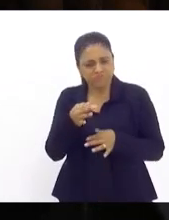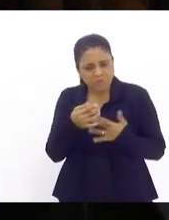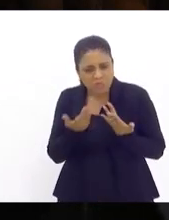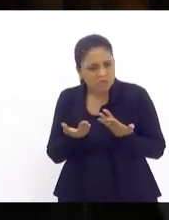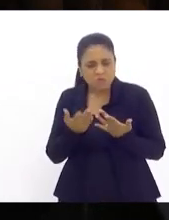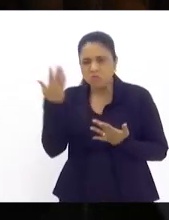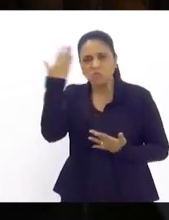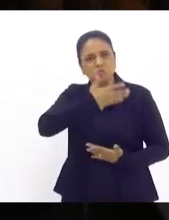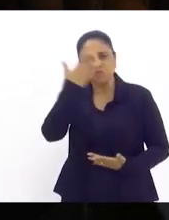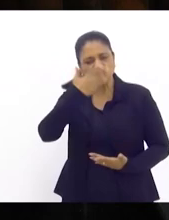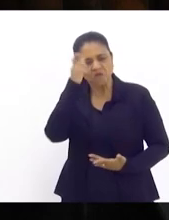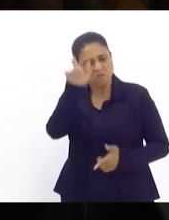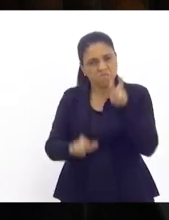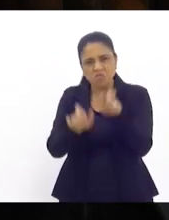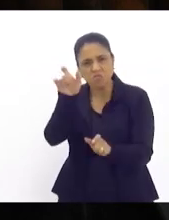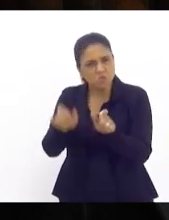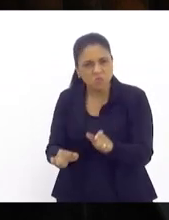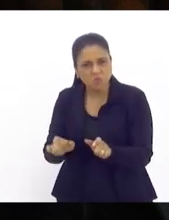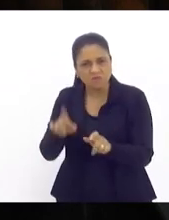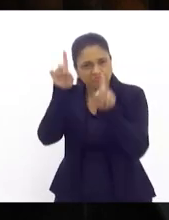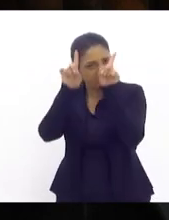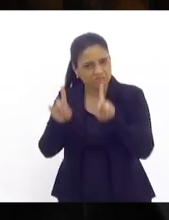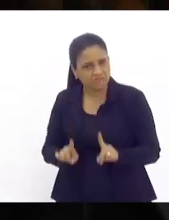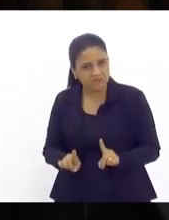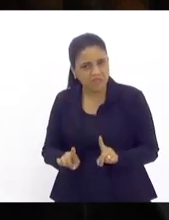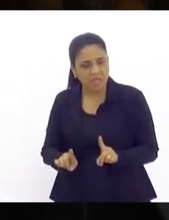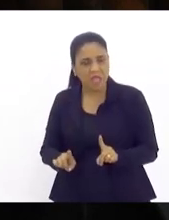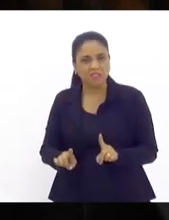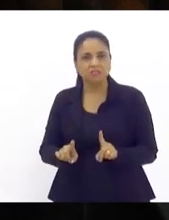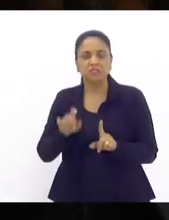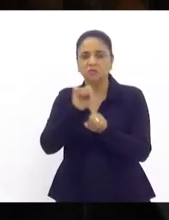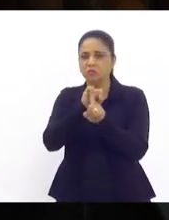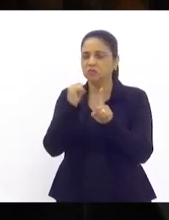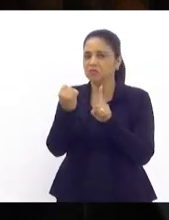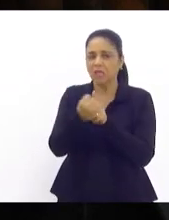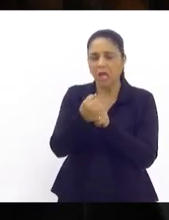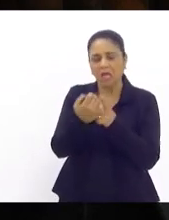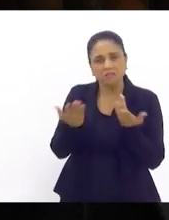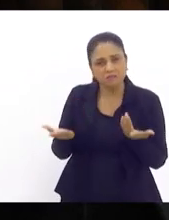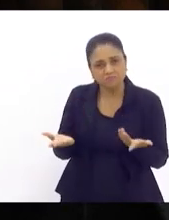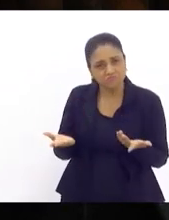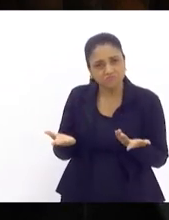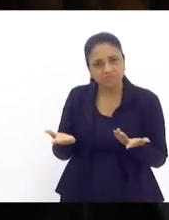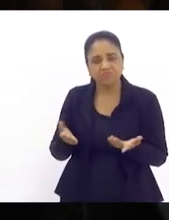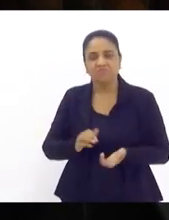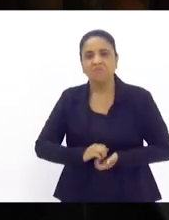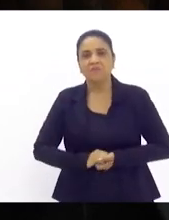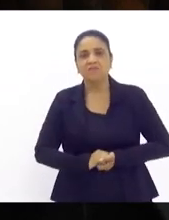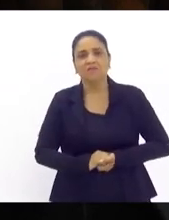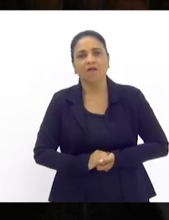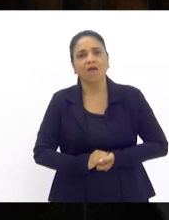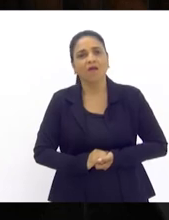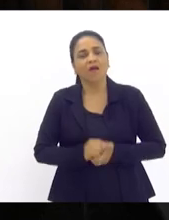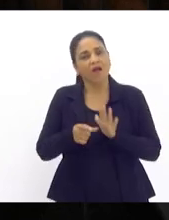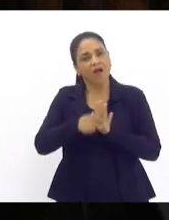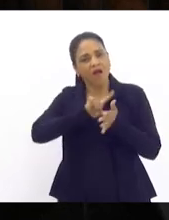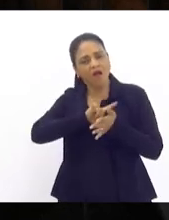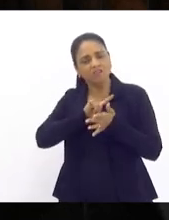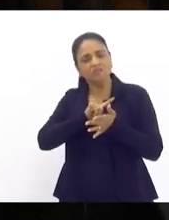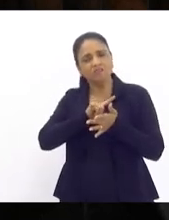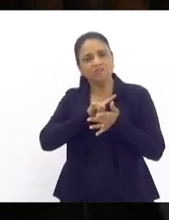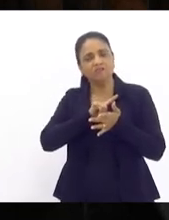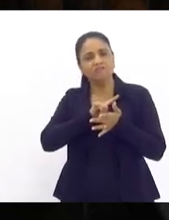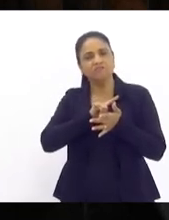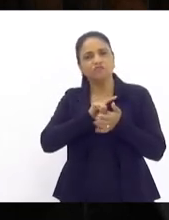mundo, são tratadas como invisíveis pela sociedade. E, antes de começar, é importante que nós